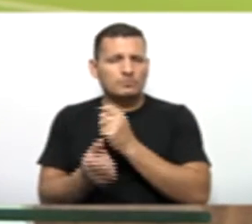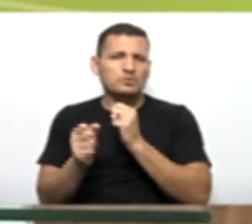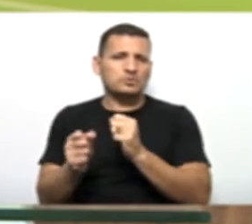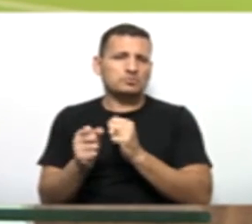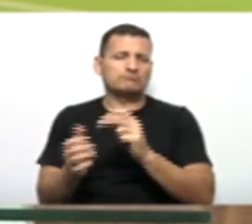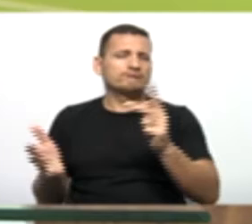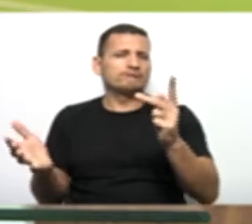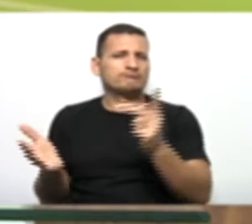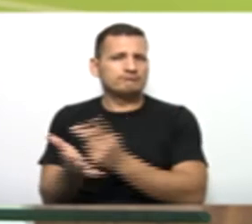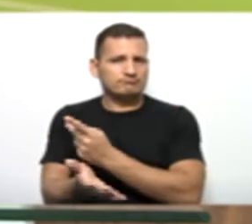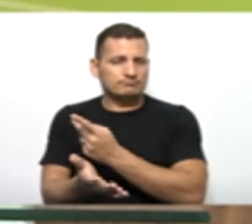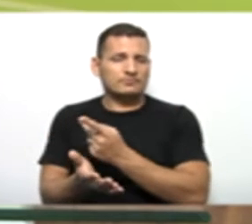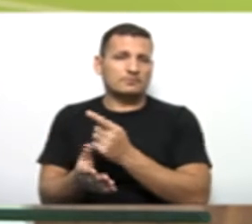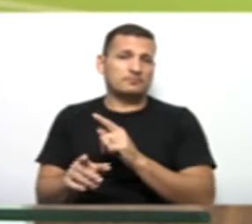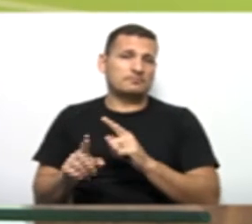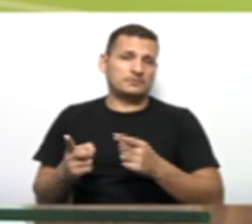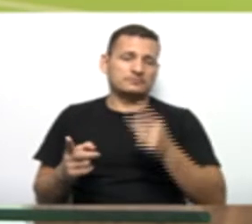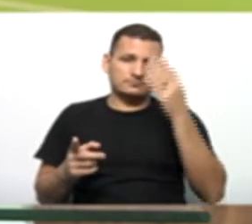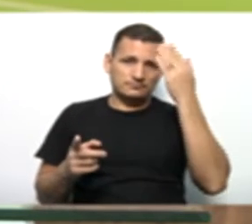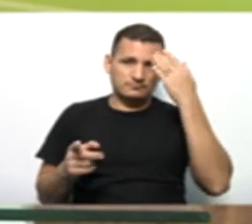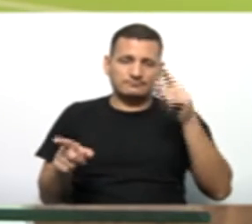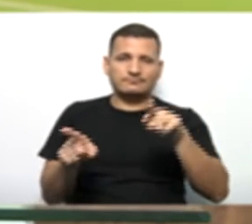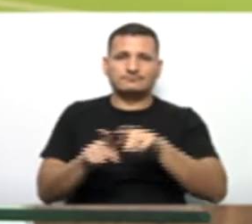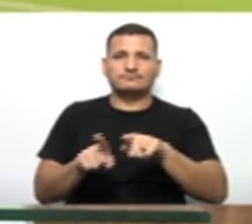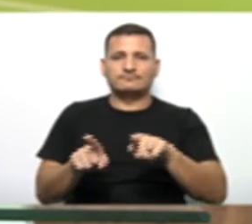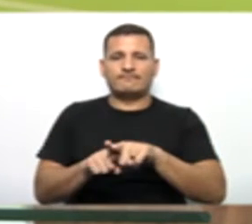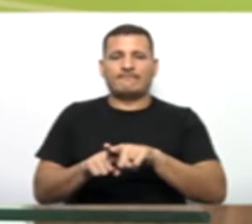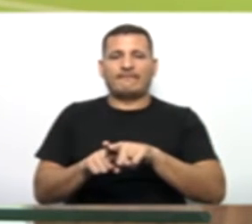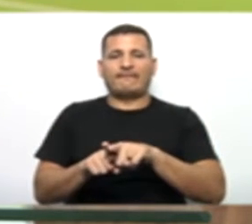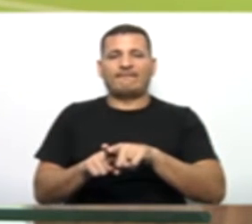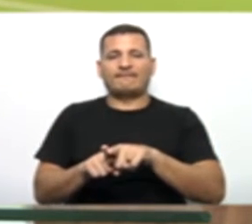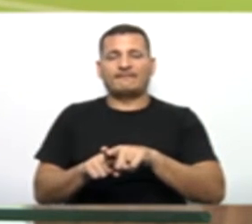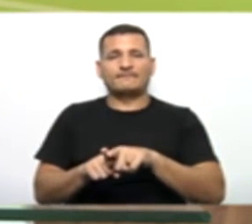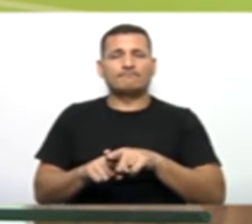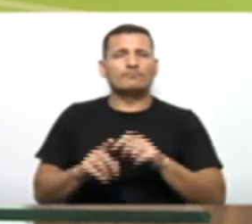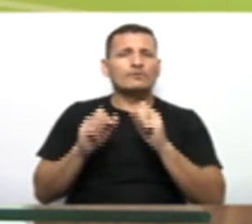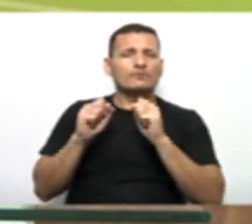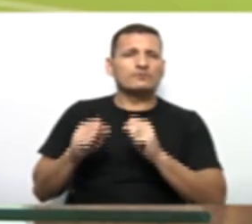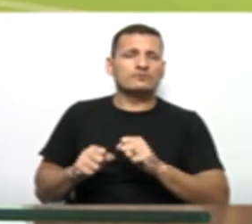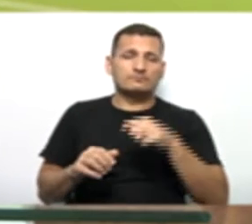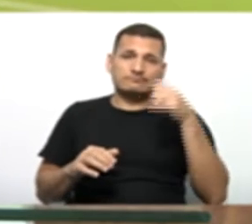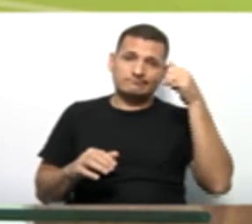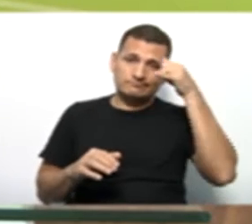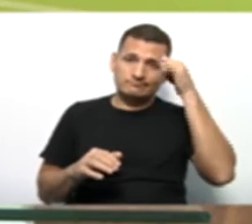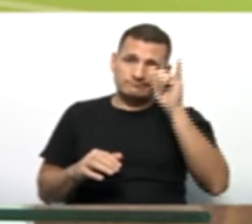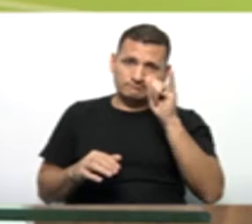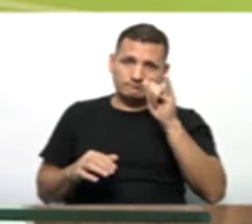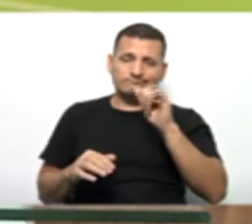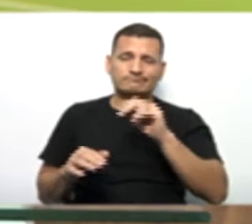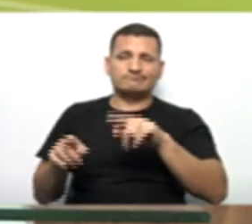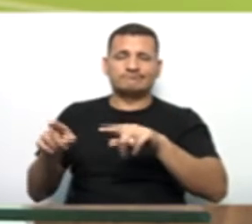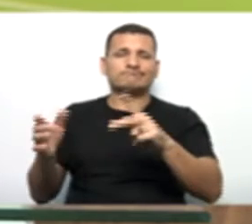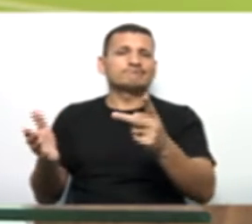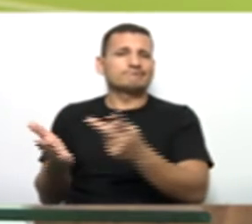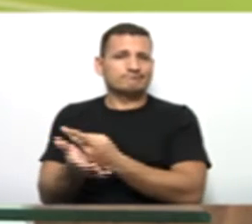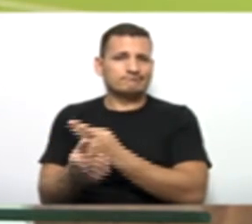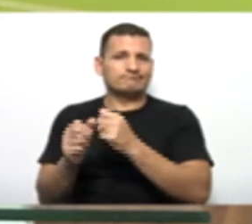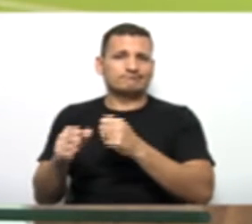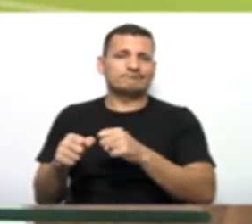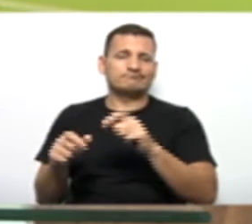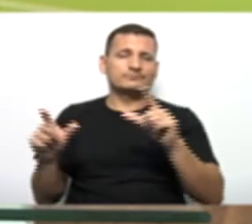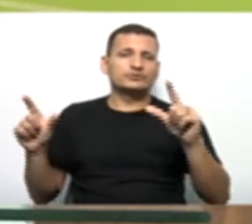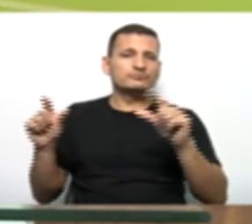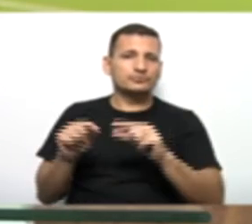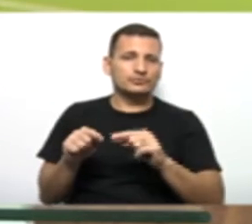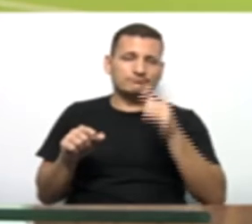acontecer, mas a gente sabe também que poderia ser evitado, esse dano poderia ter sido